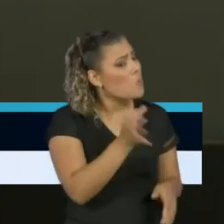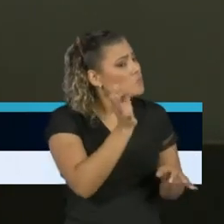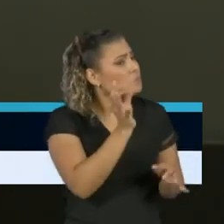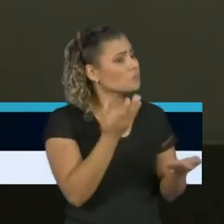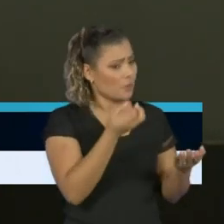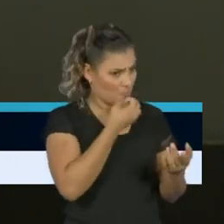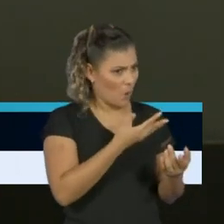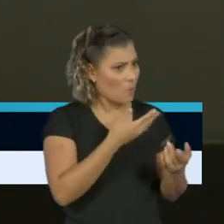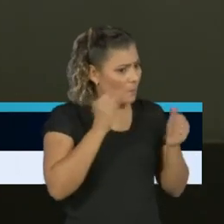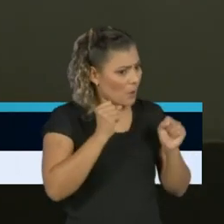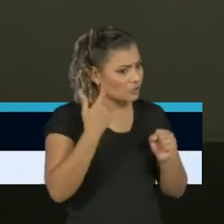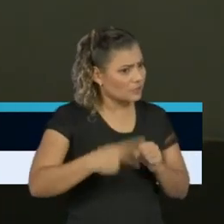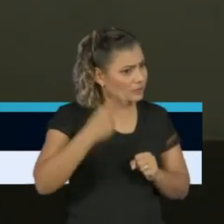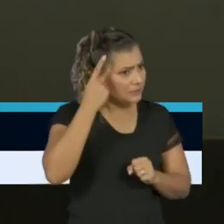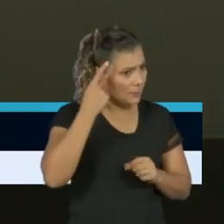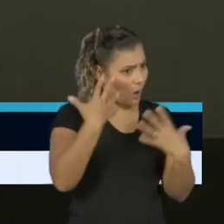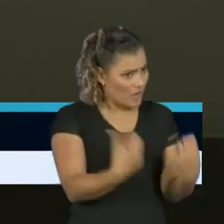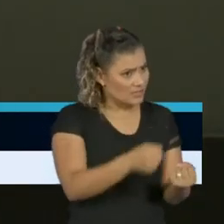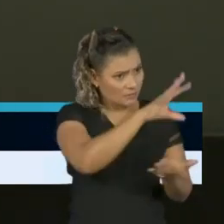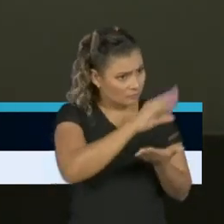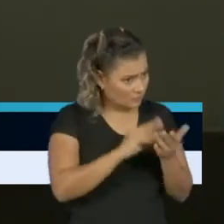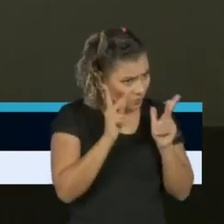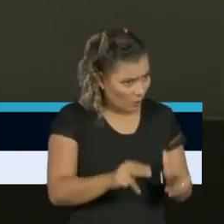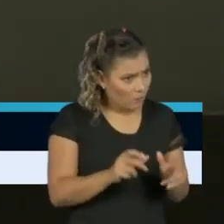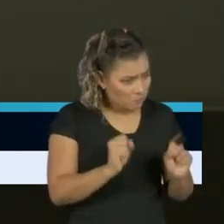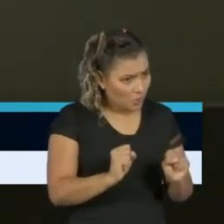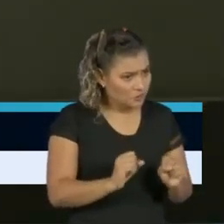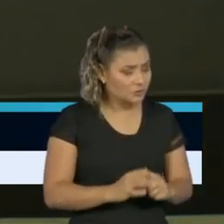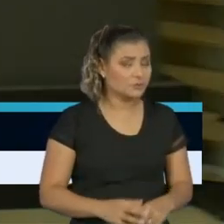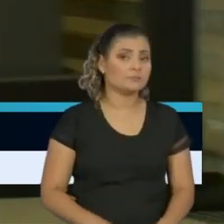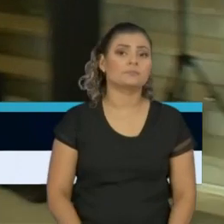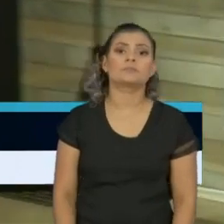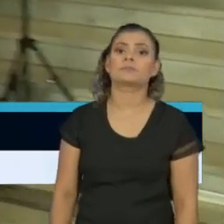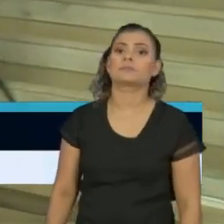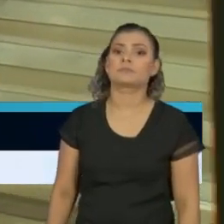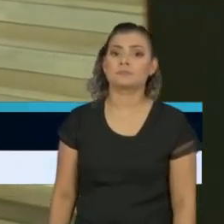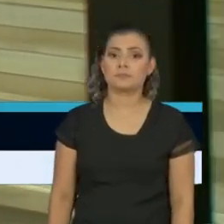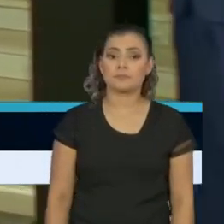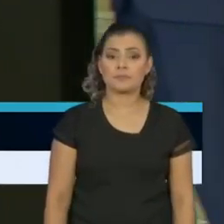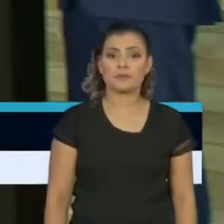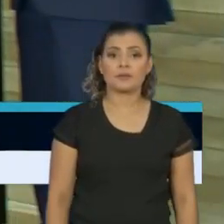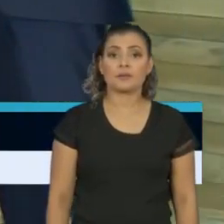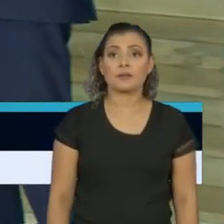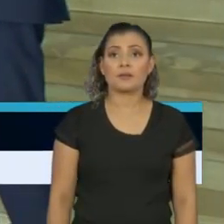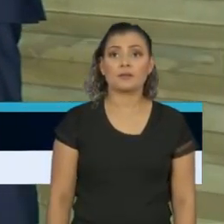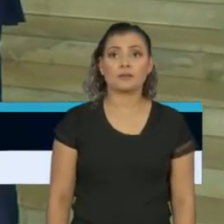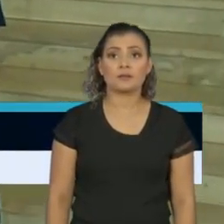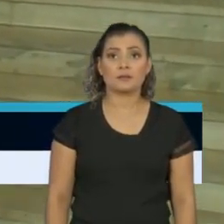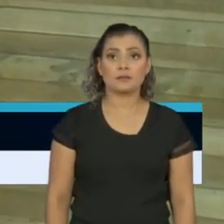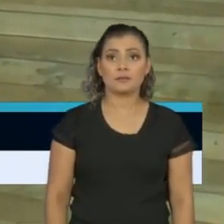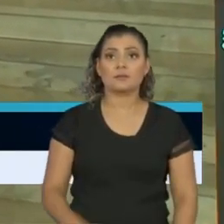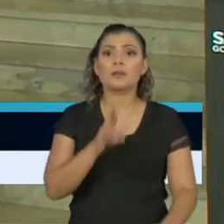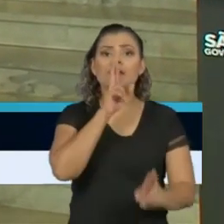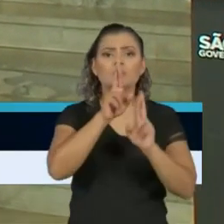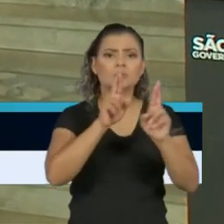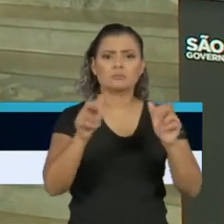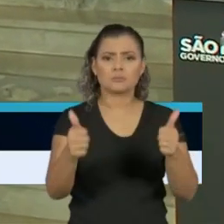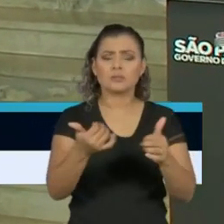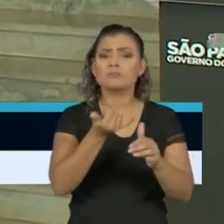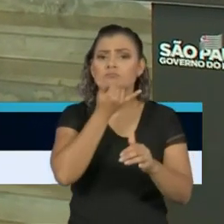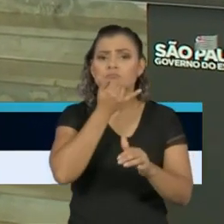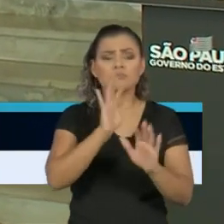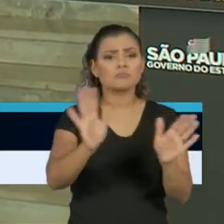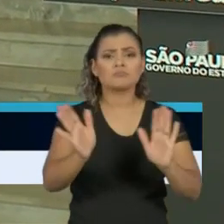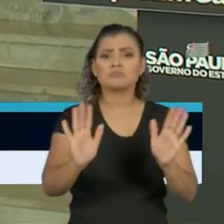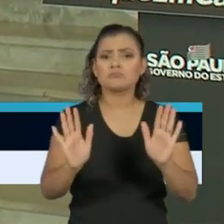isso pode chegar à cidade de São Paulo. Obrigado. Deixa eu colocar minha posição muito clara. Não há nenhuma